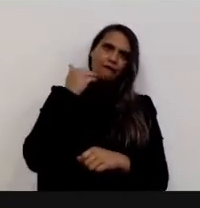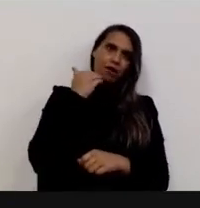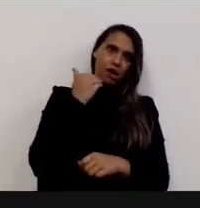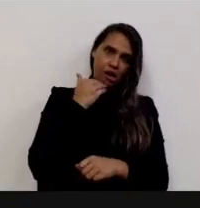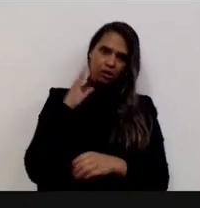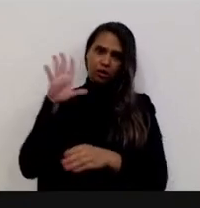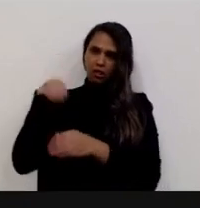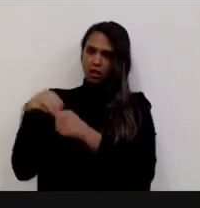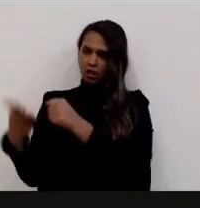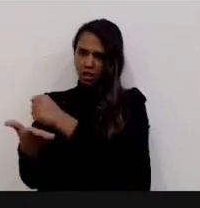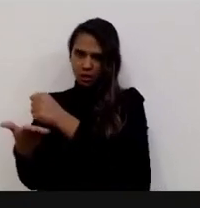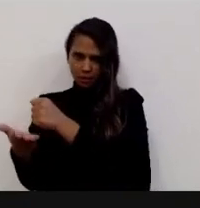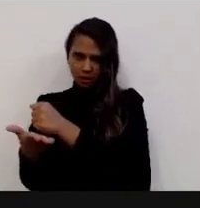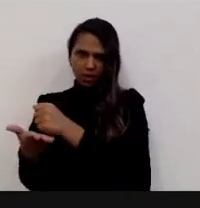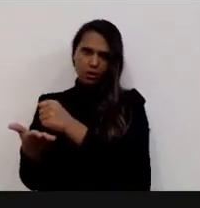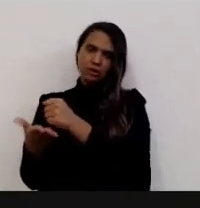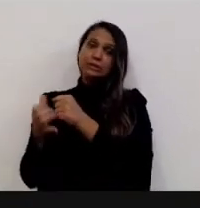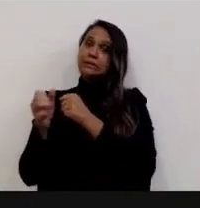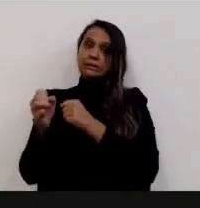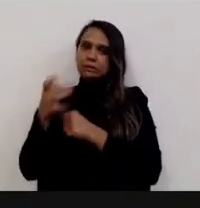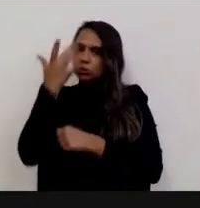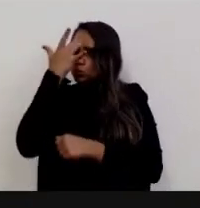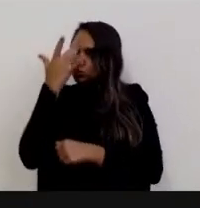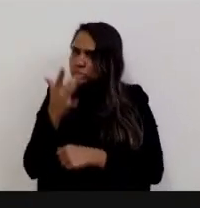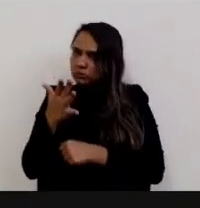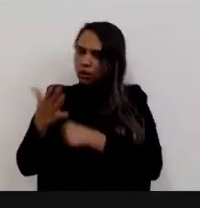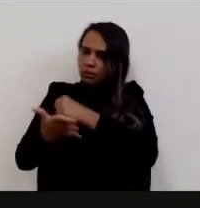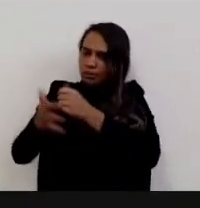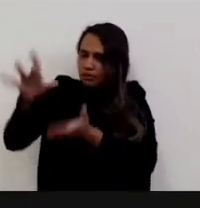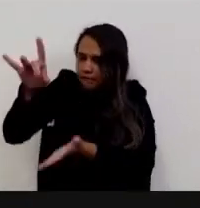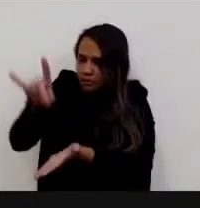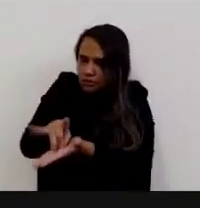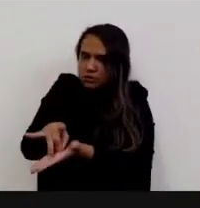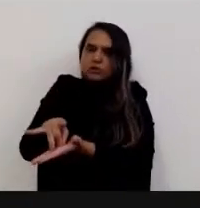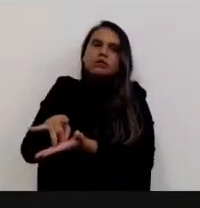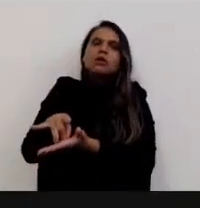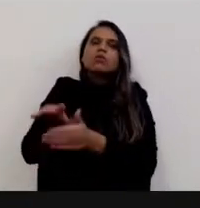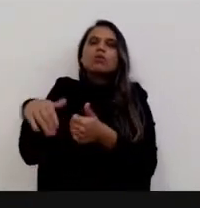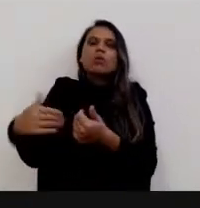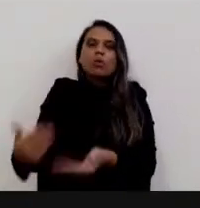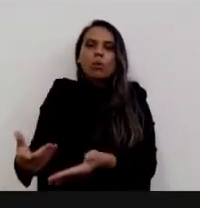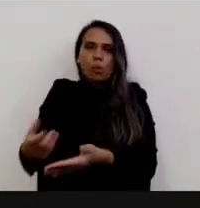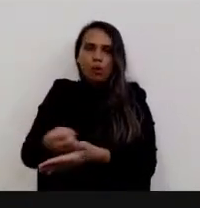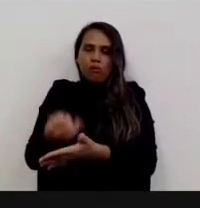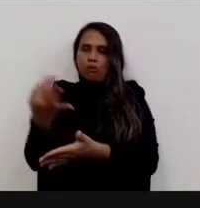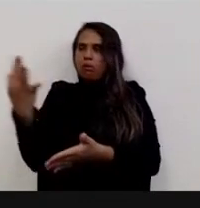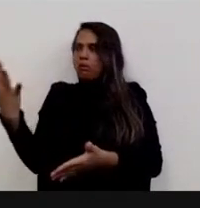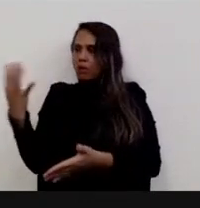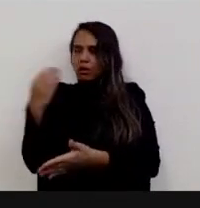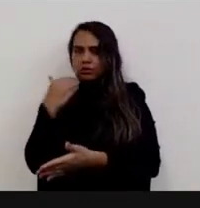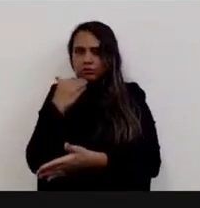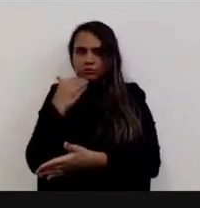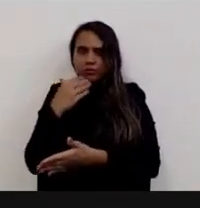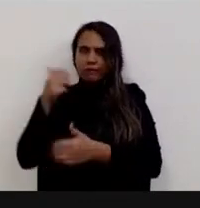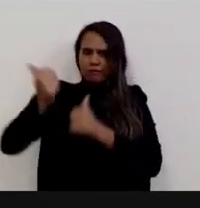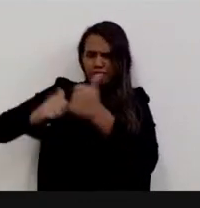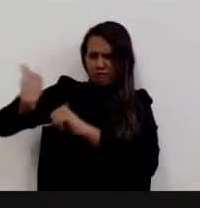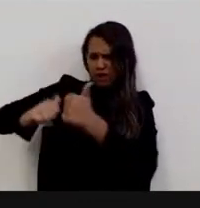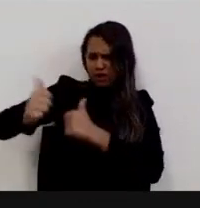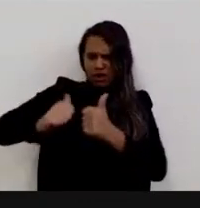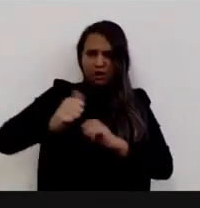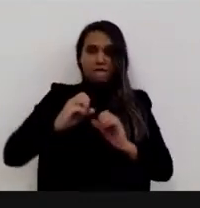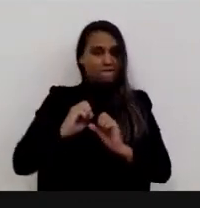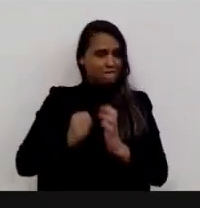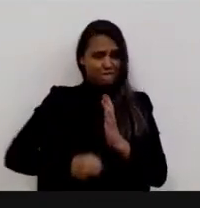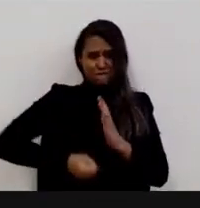naquela base. Como a gente não sabe, numa base real, qual é o percentual de anomalia, eles foram avaliados vários percentuais, e